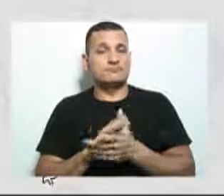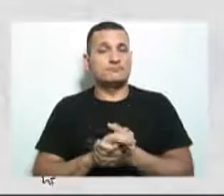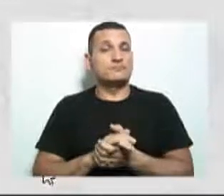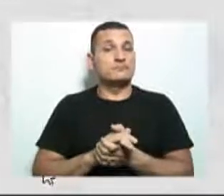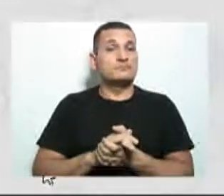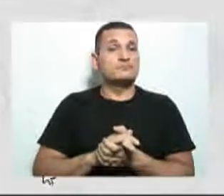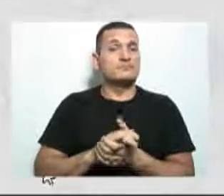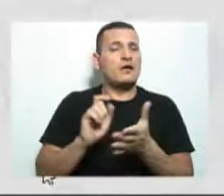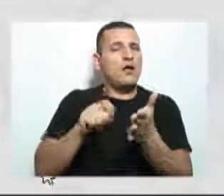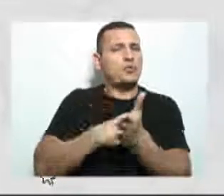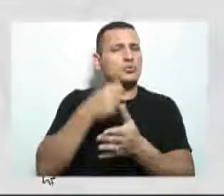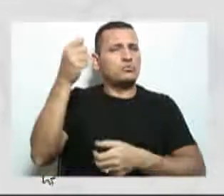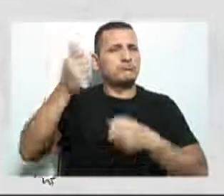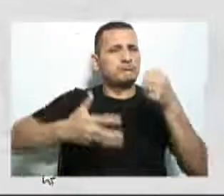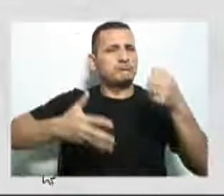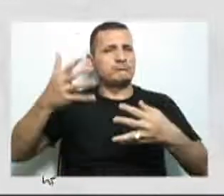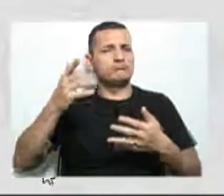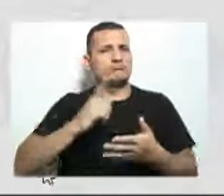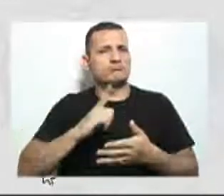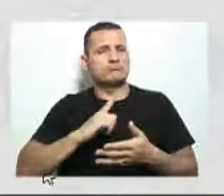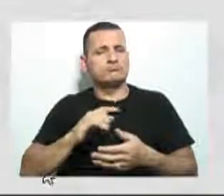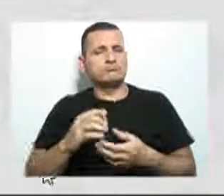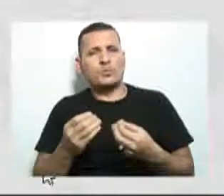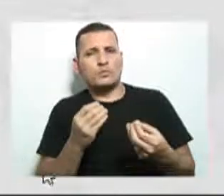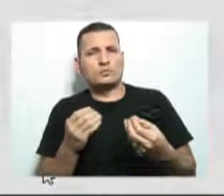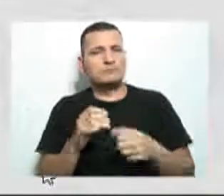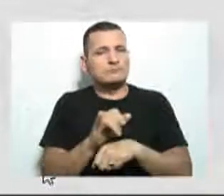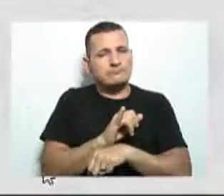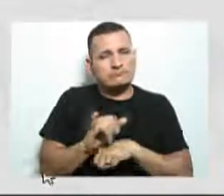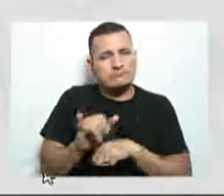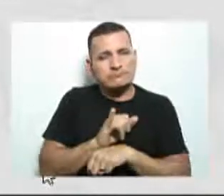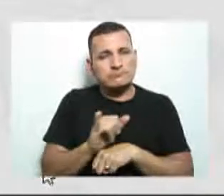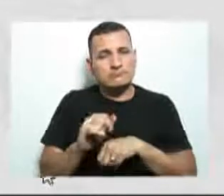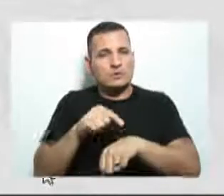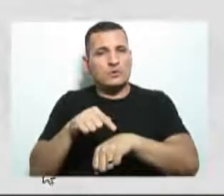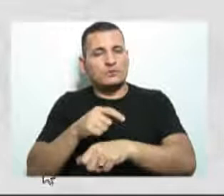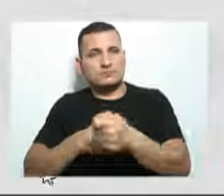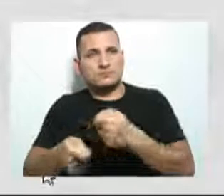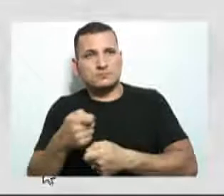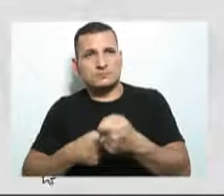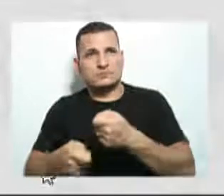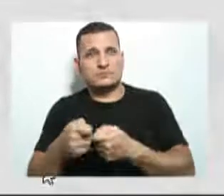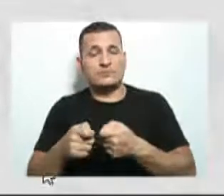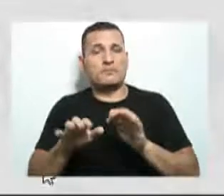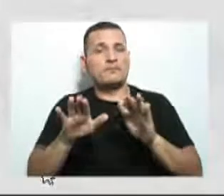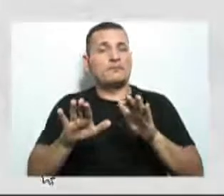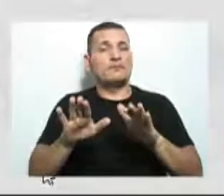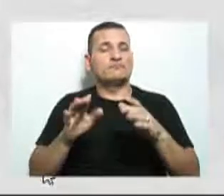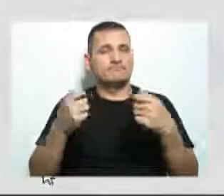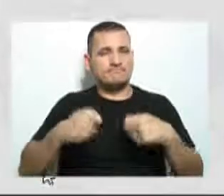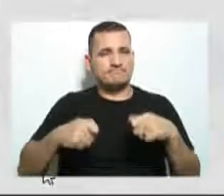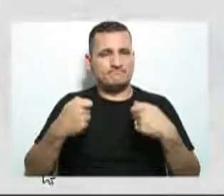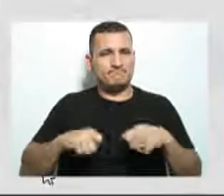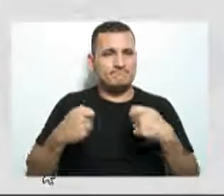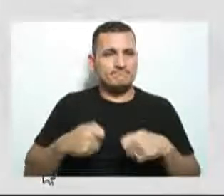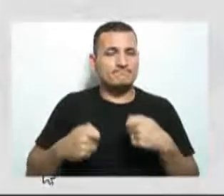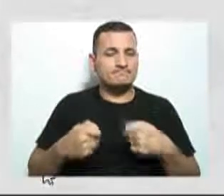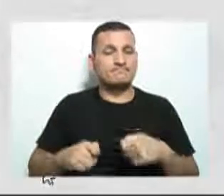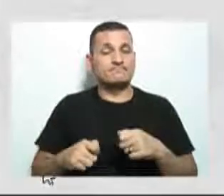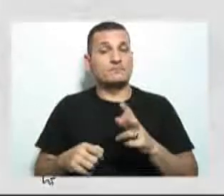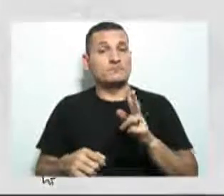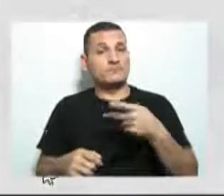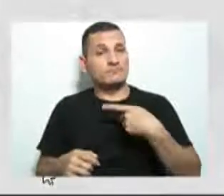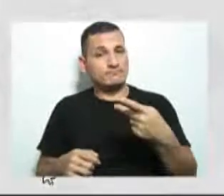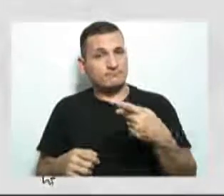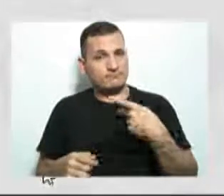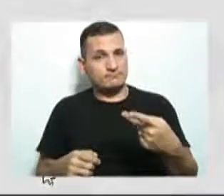ensinam técnicas que convergem para a hora da negociação. Entretanto, precisamos, eu e